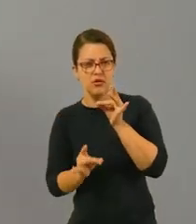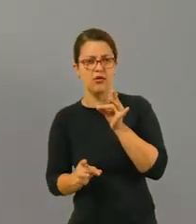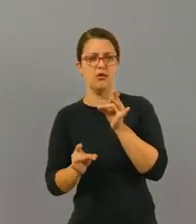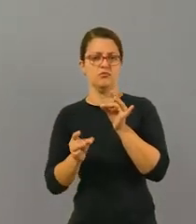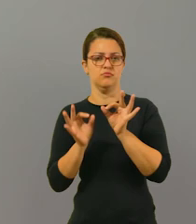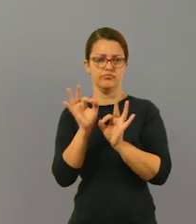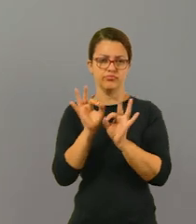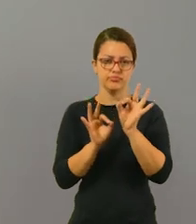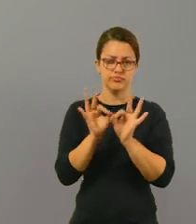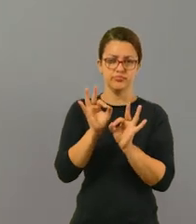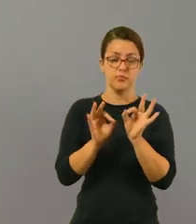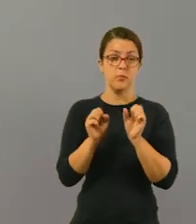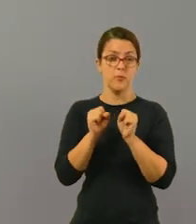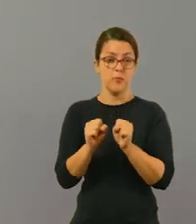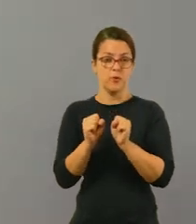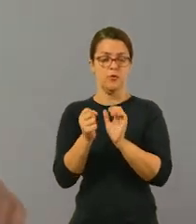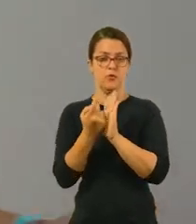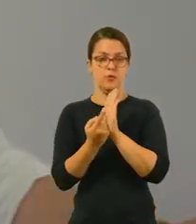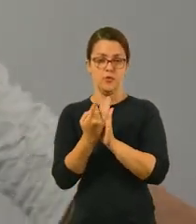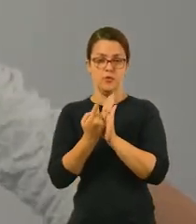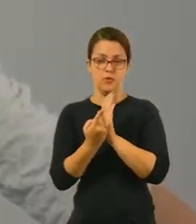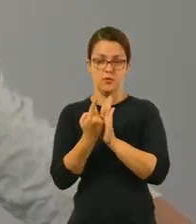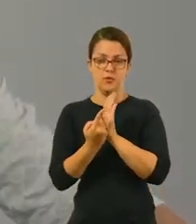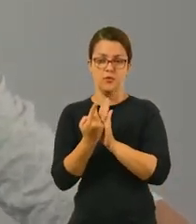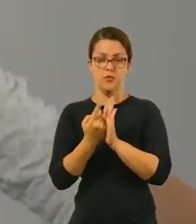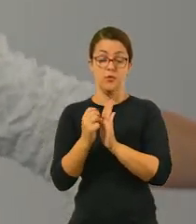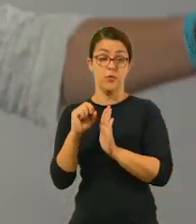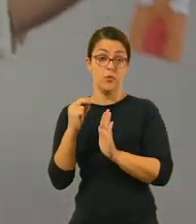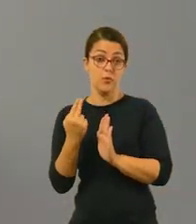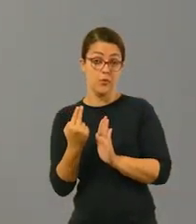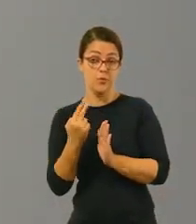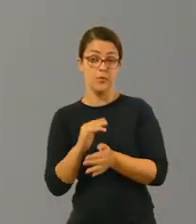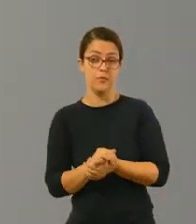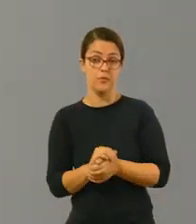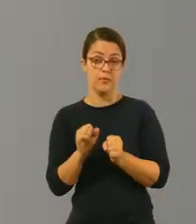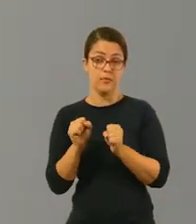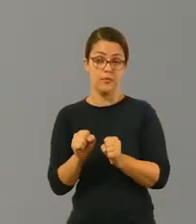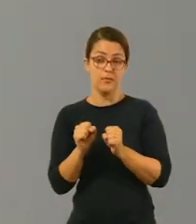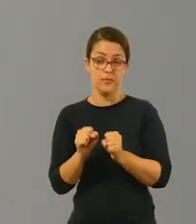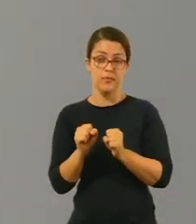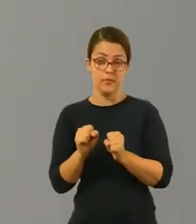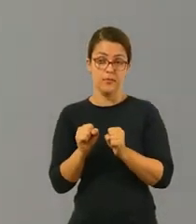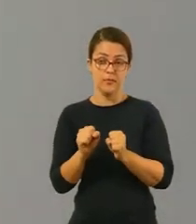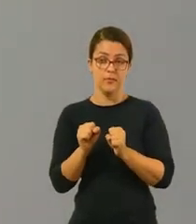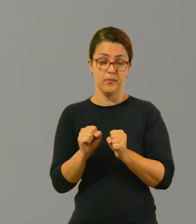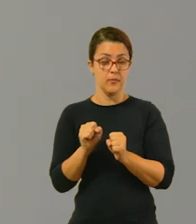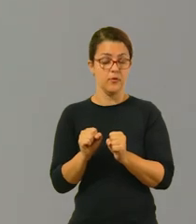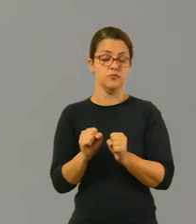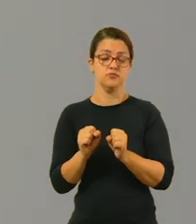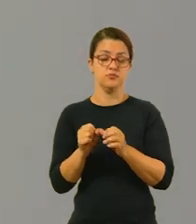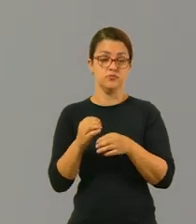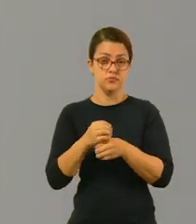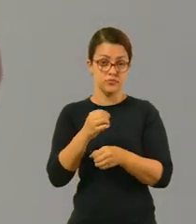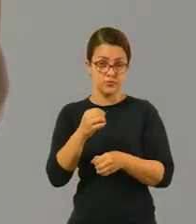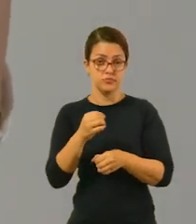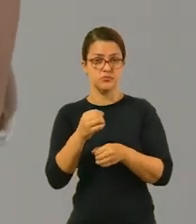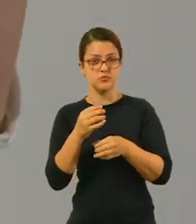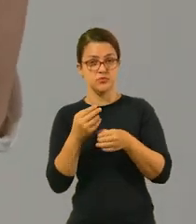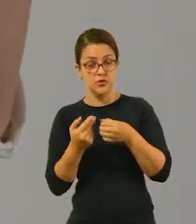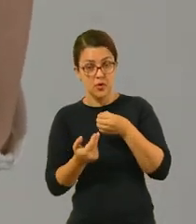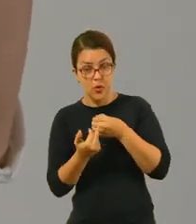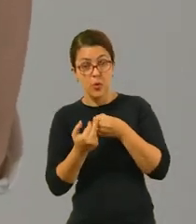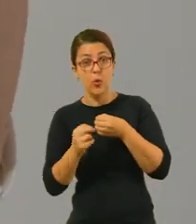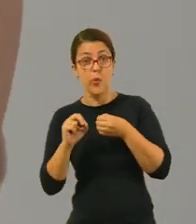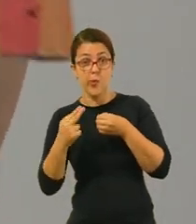Vocês podem desenhar ou podem recortar e colar as